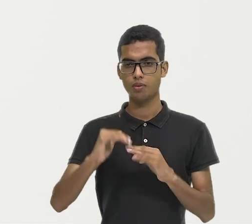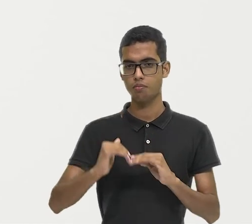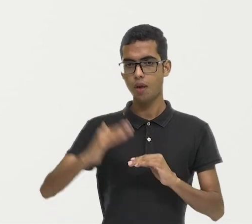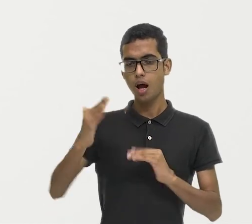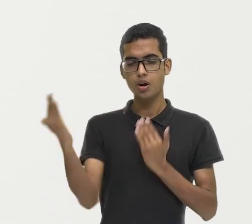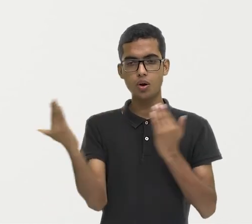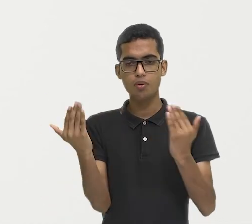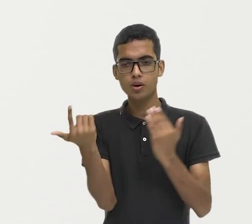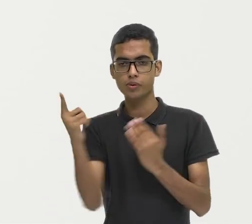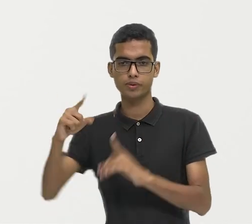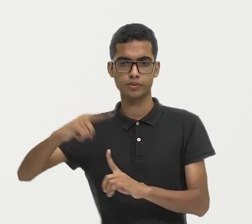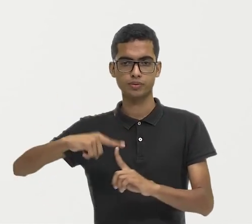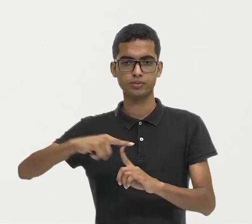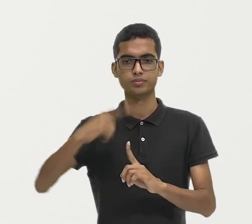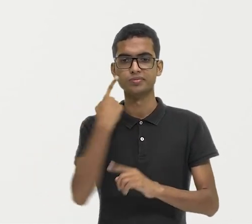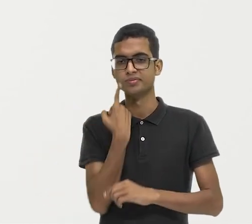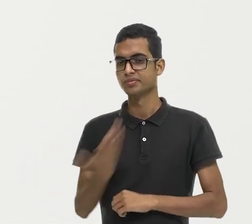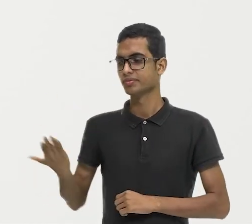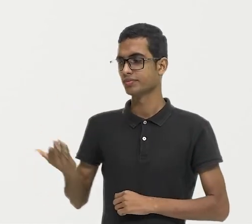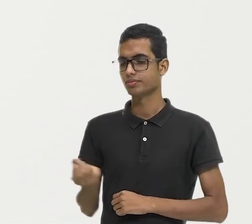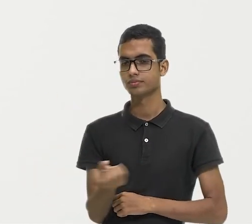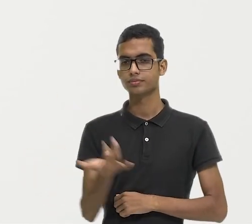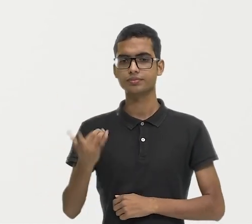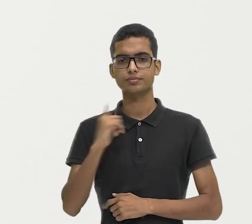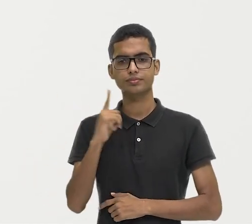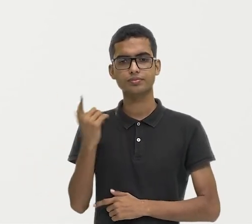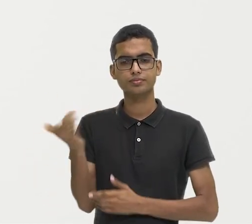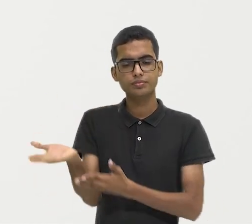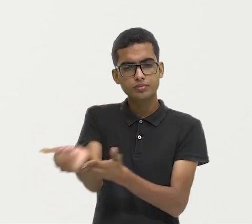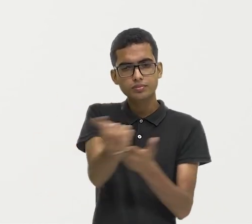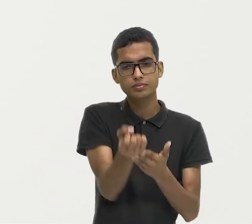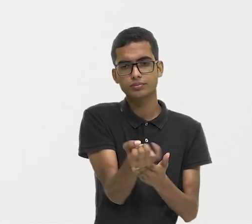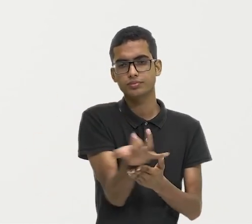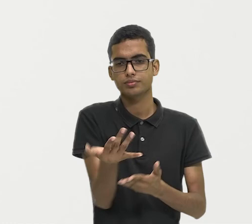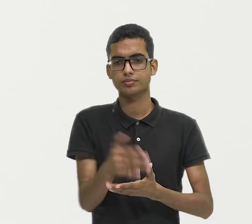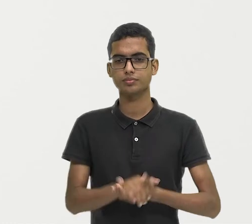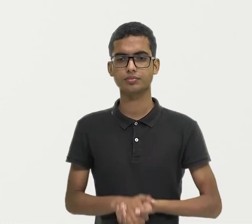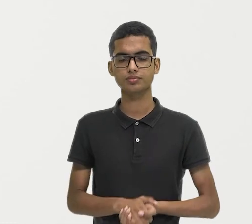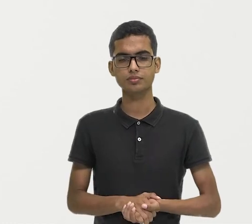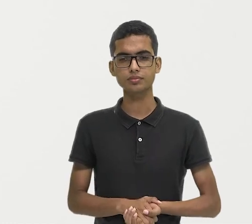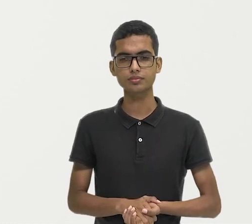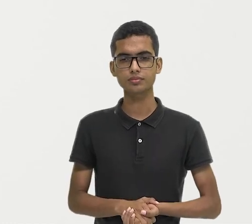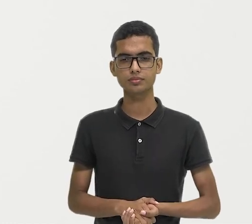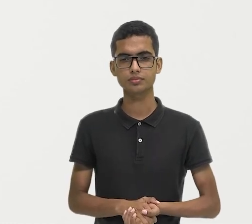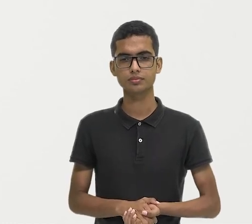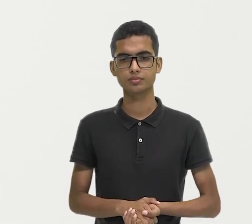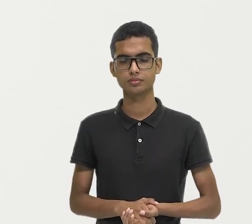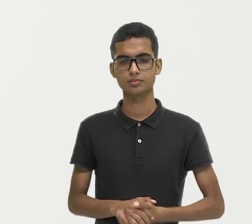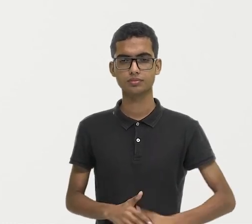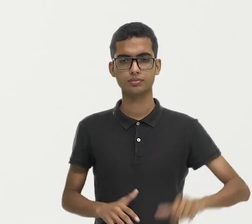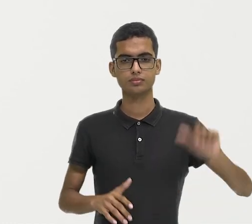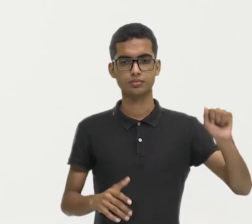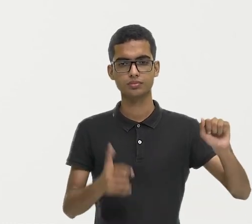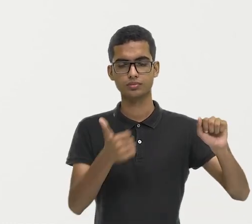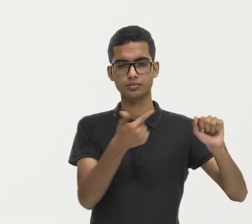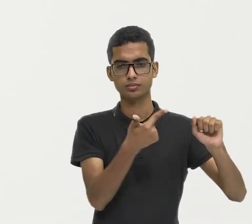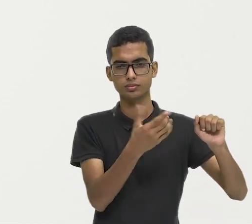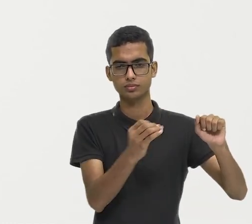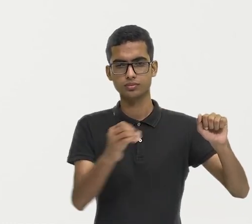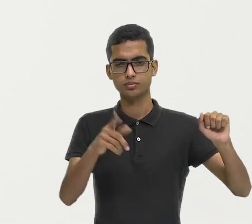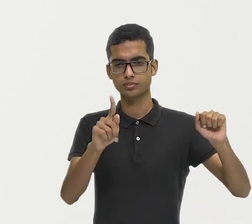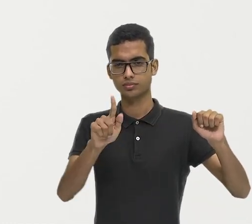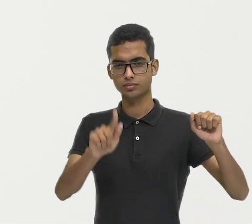o outro tipo de doação, tá bom? A quantia coletada aí nós temos 200 quilos de